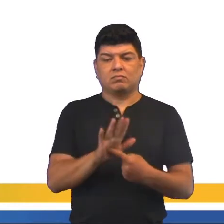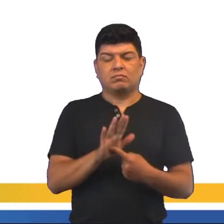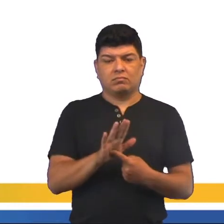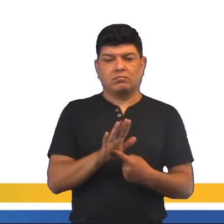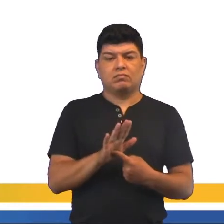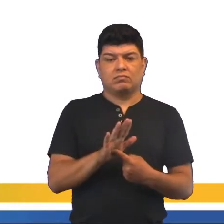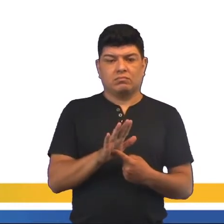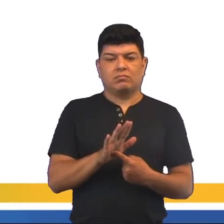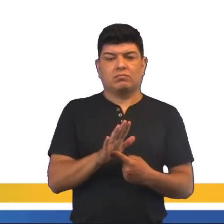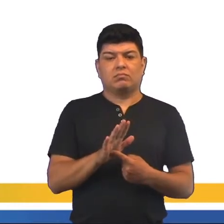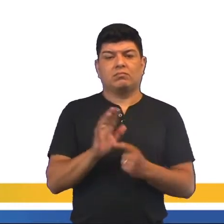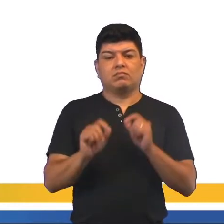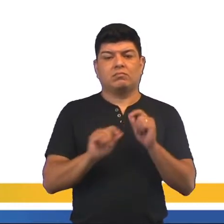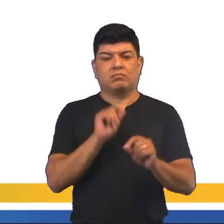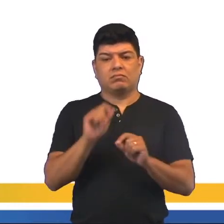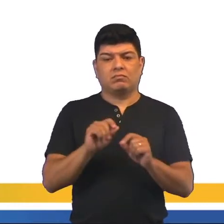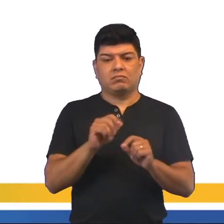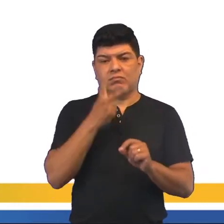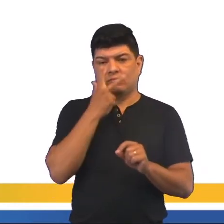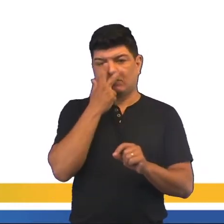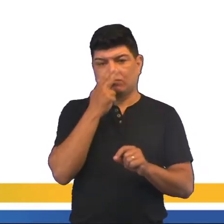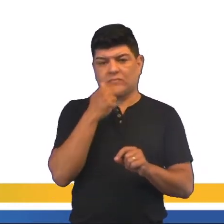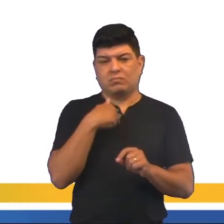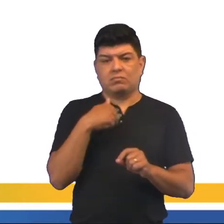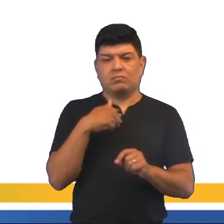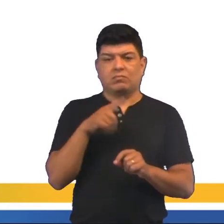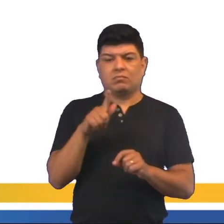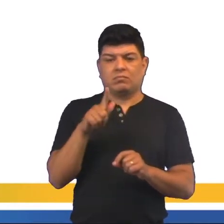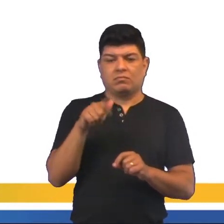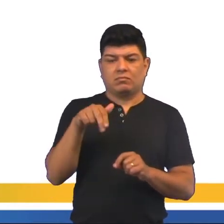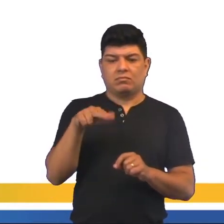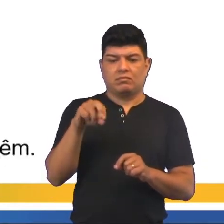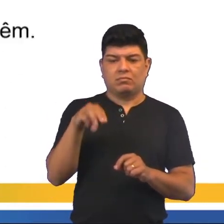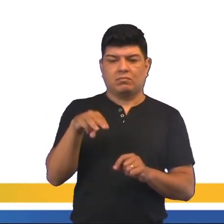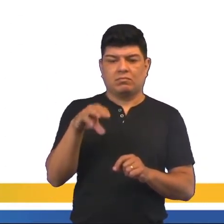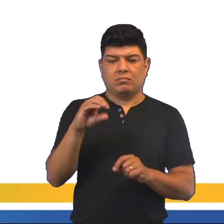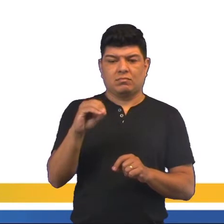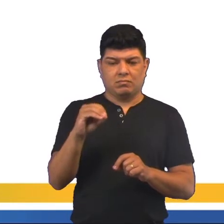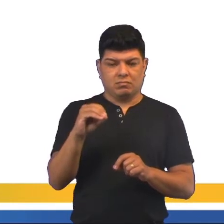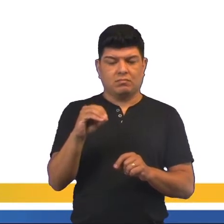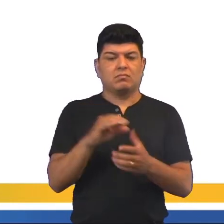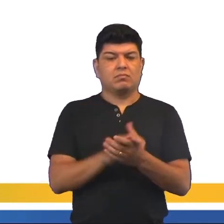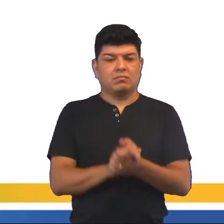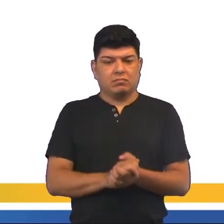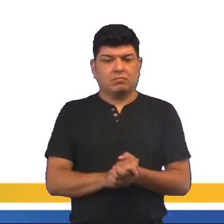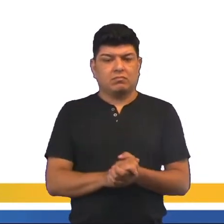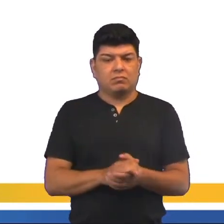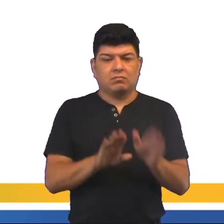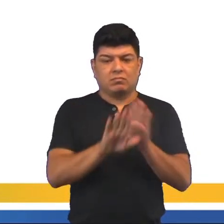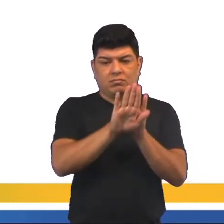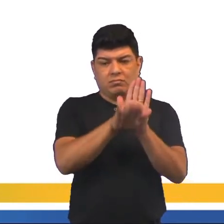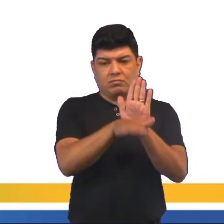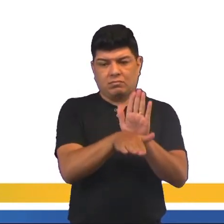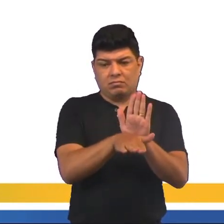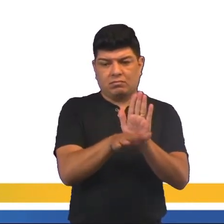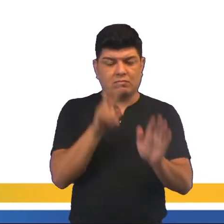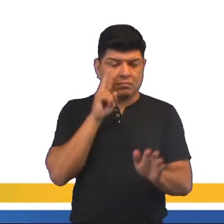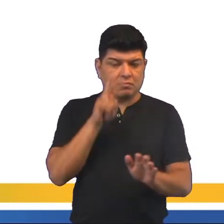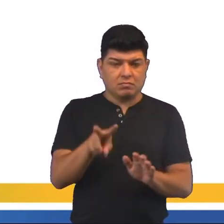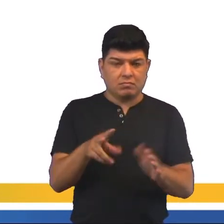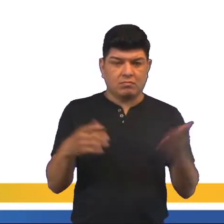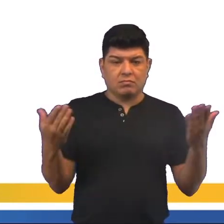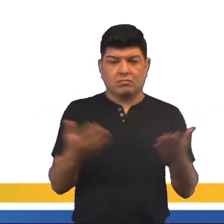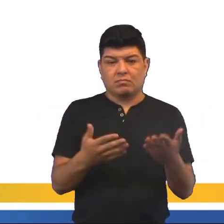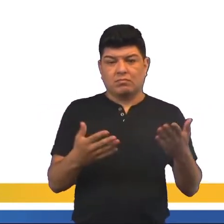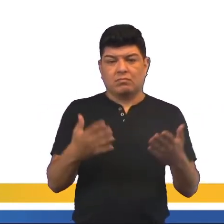aí, fixada, que nós chamamos, nos referimos como vara de gnomo. Tá? E essa sombra é o que a gente vai ver agora. Ó. Sabendo